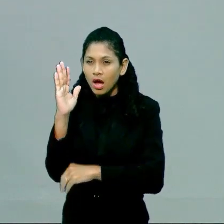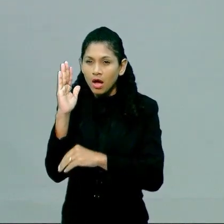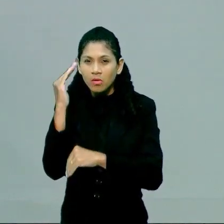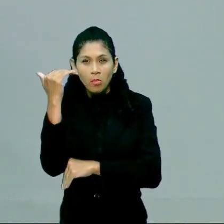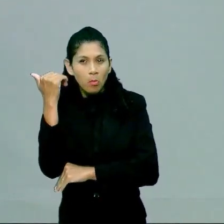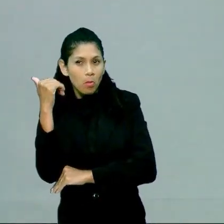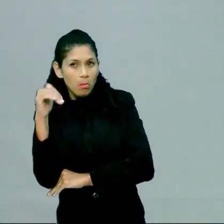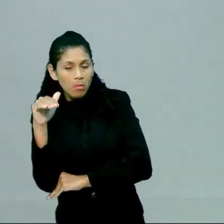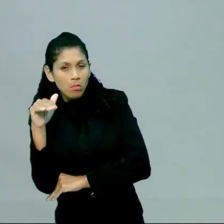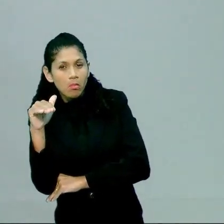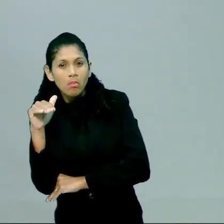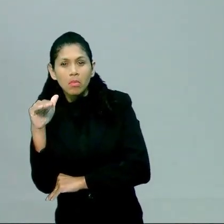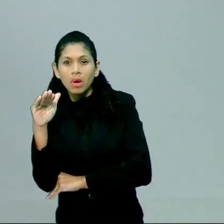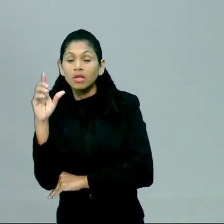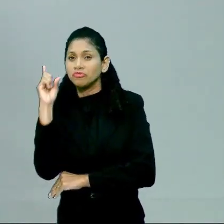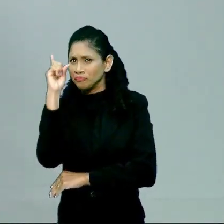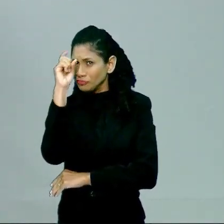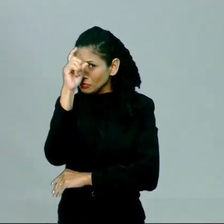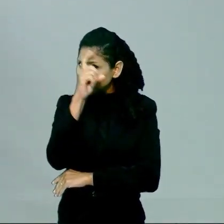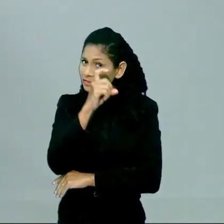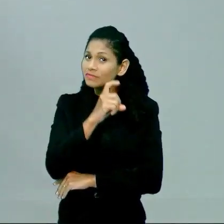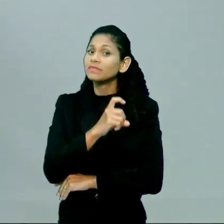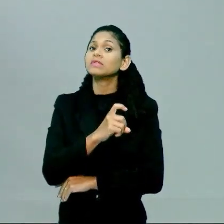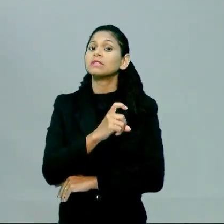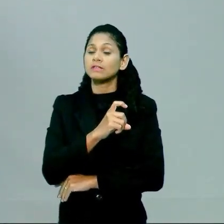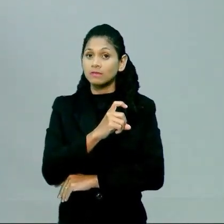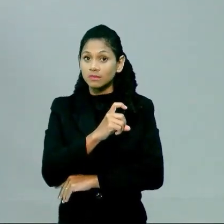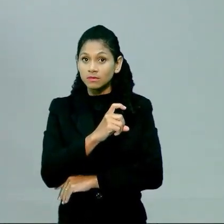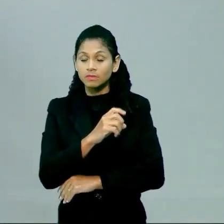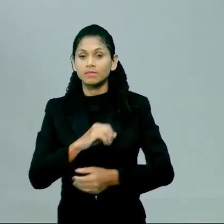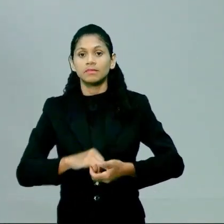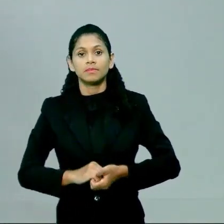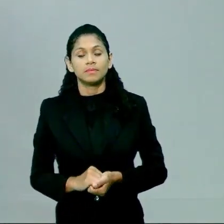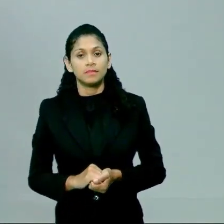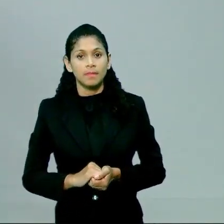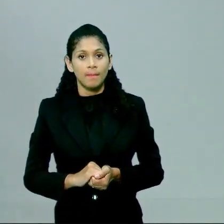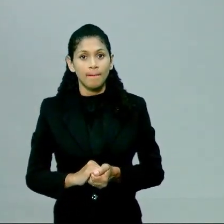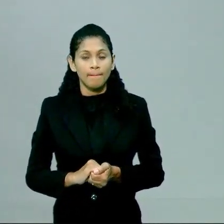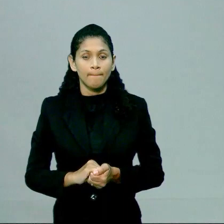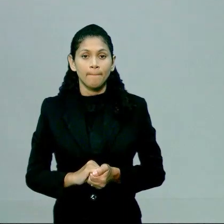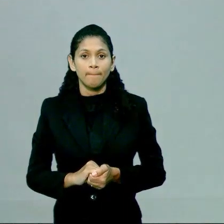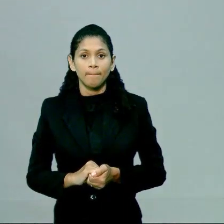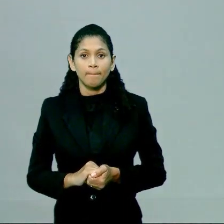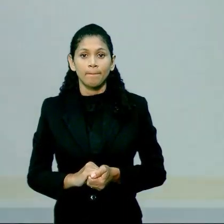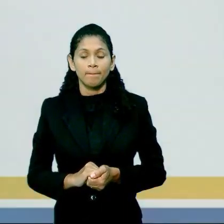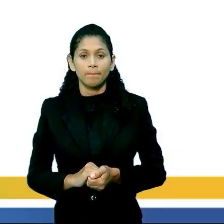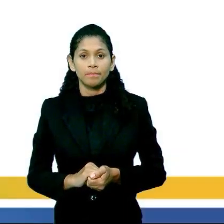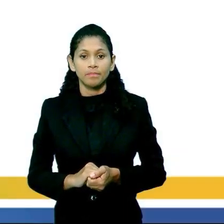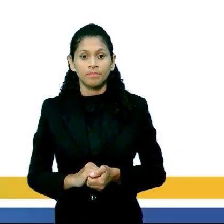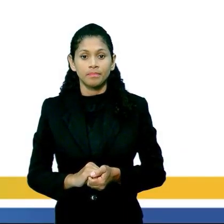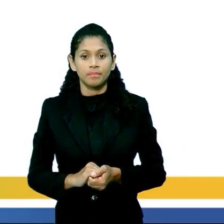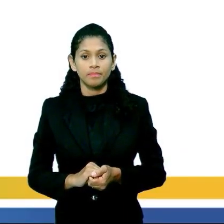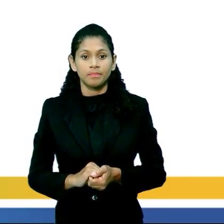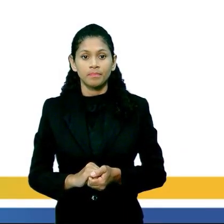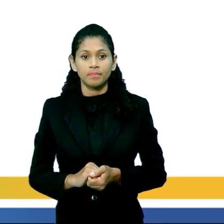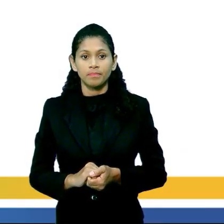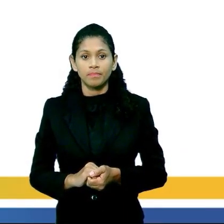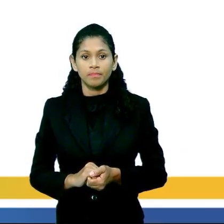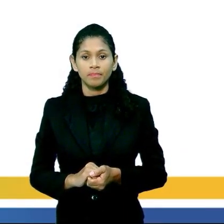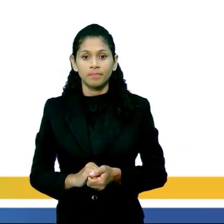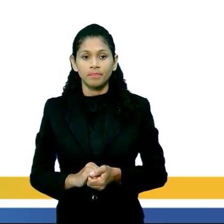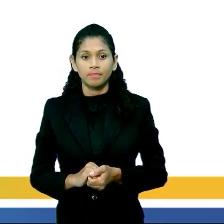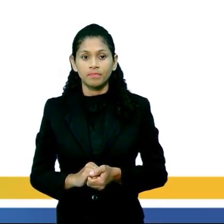difícil. Tudo bem? Então a gente vai dar aquela variada nas questões. Então vamos lá.